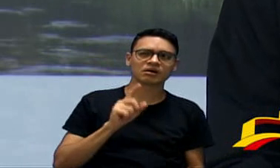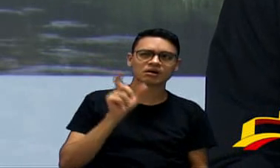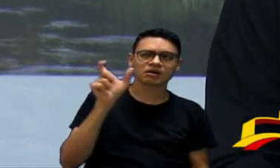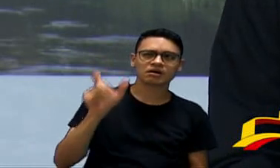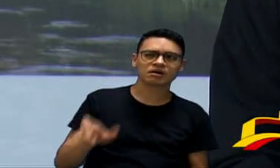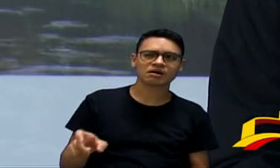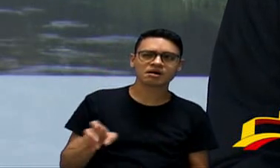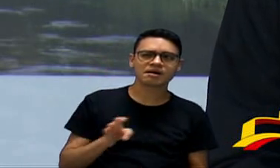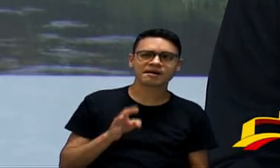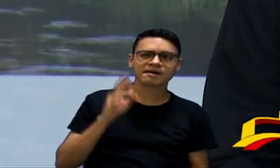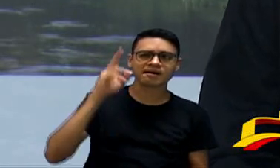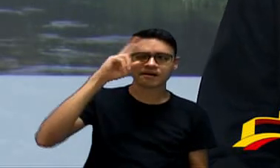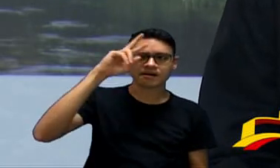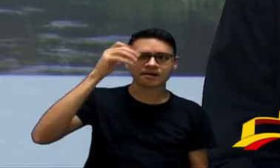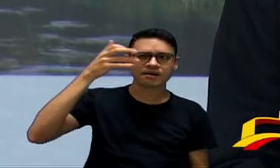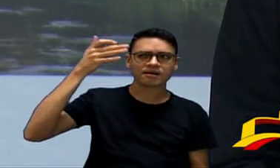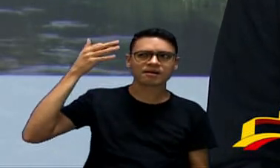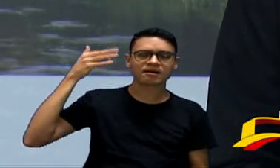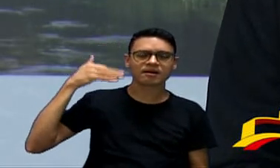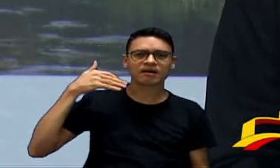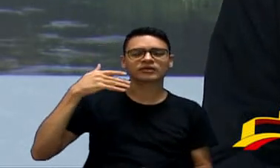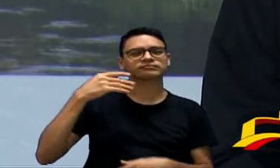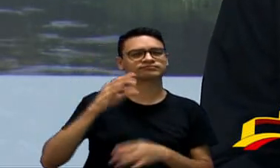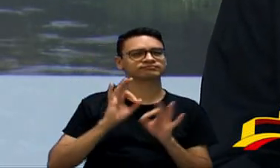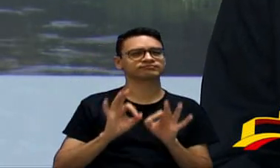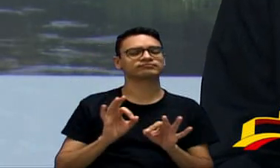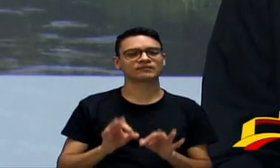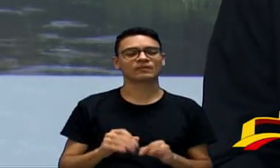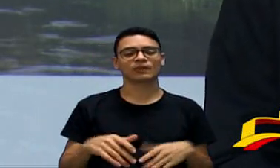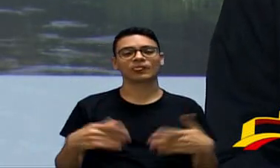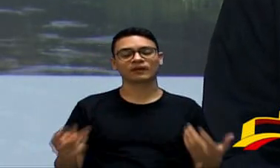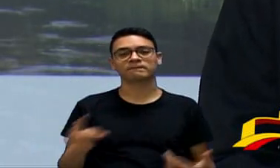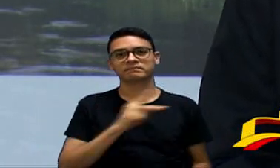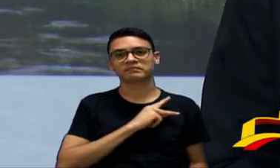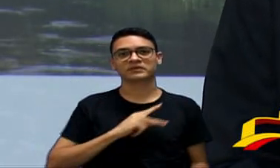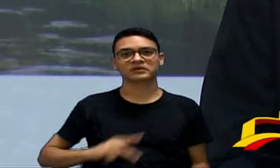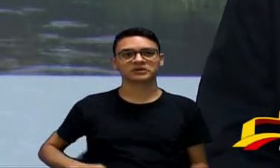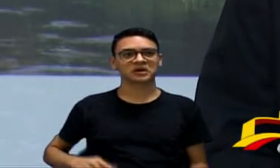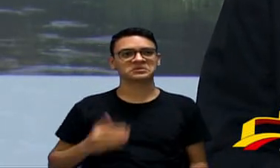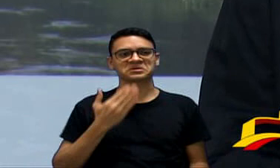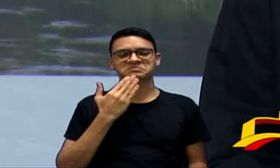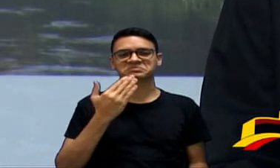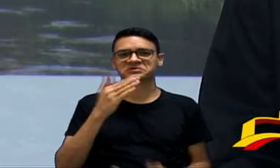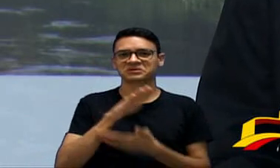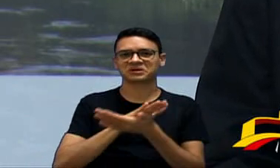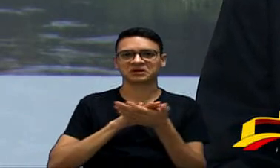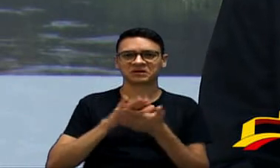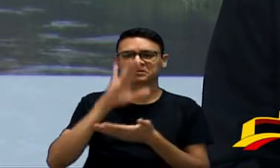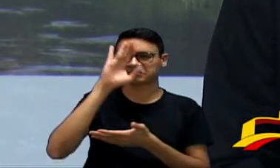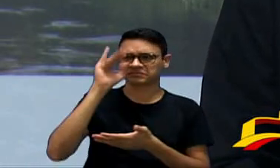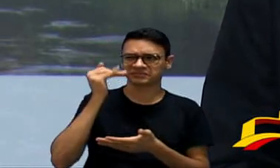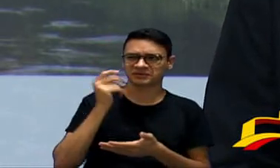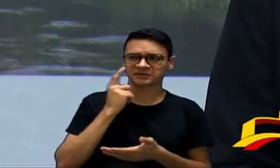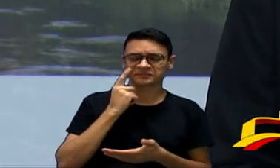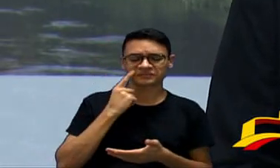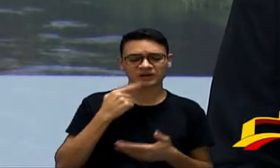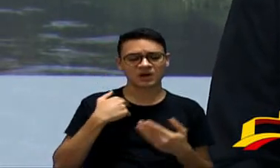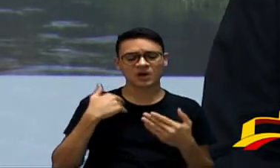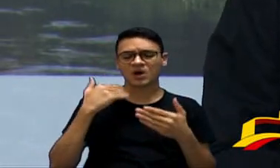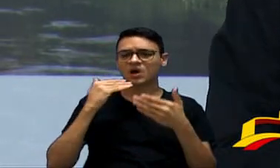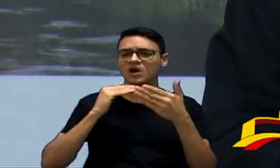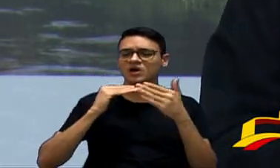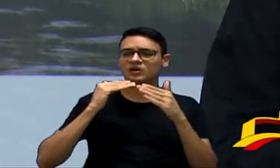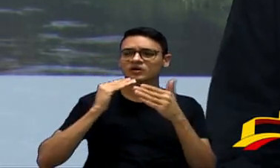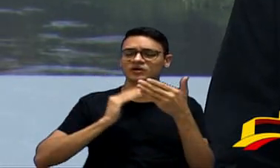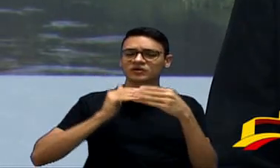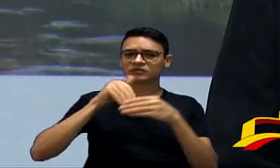Vossa Excelência em 2024. Então, senhor presidente, eu não vou nem pedir, vereadora Yara, para que votem contra a moção,